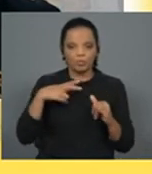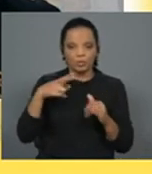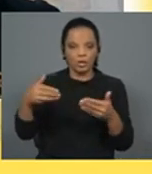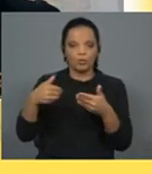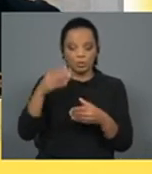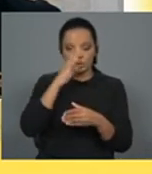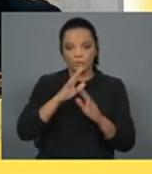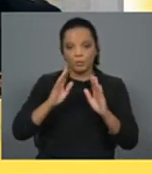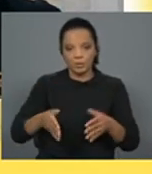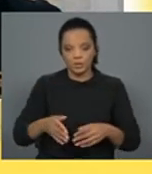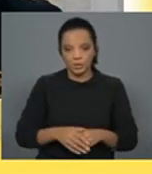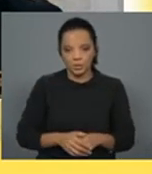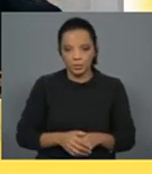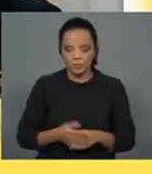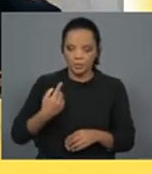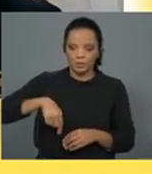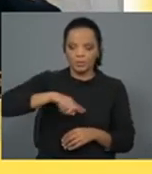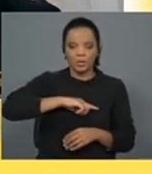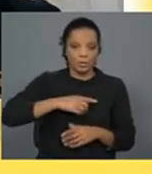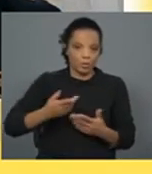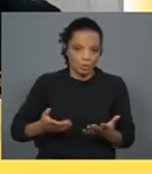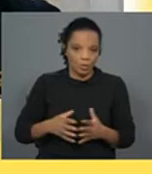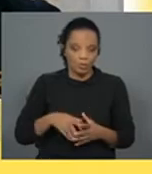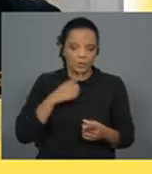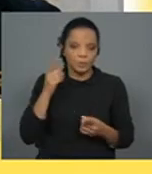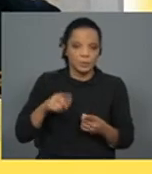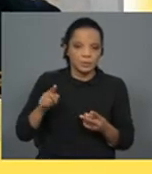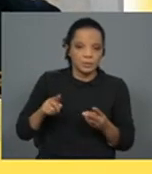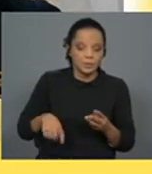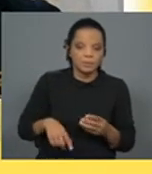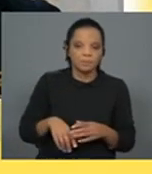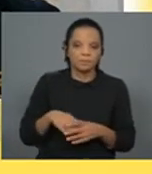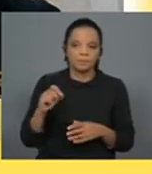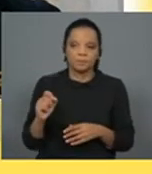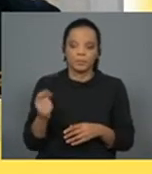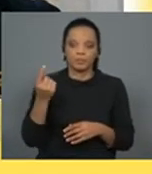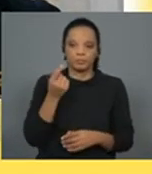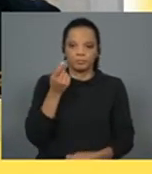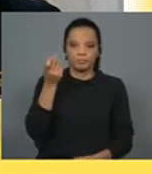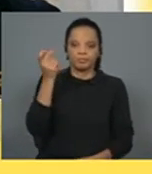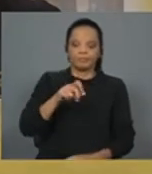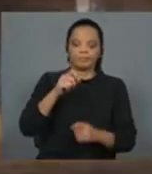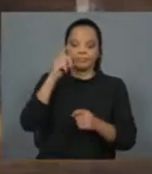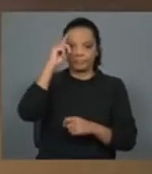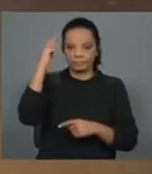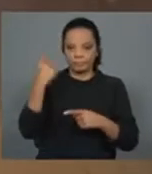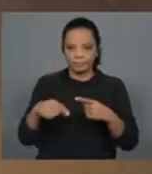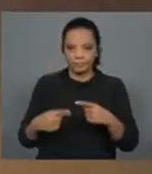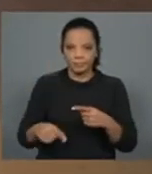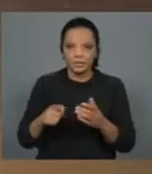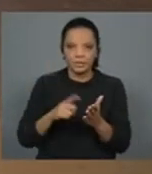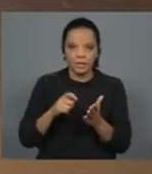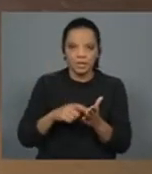caso. André, e para nós cidadãos, que tantas vezes somos os primeiros a serem confrontados, obviamente, com essa necessidade de intervir e